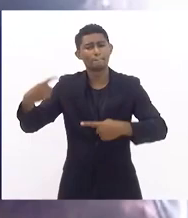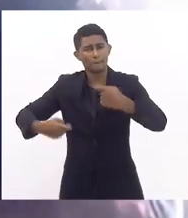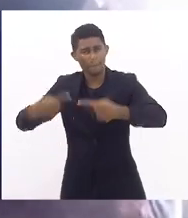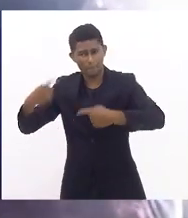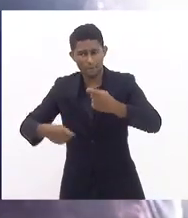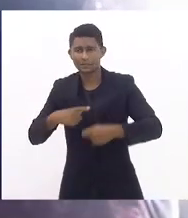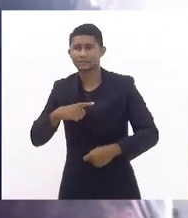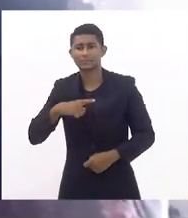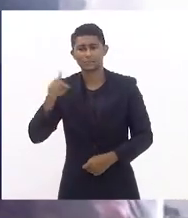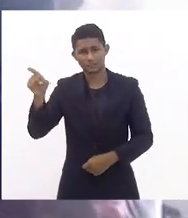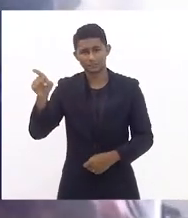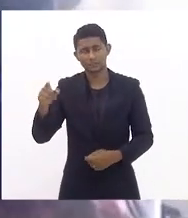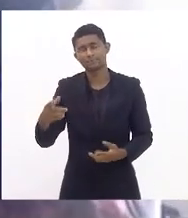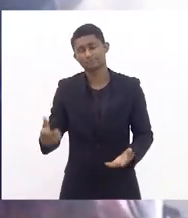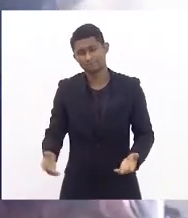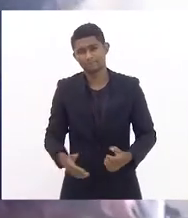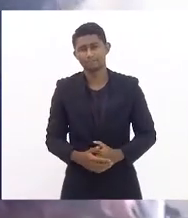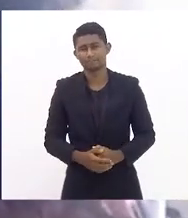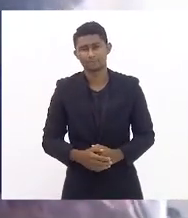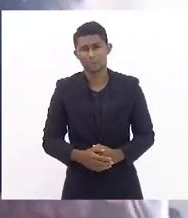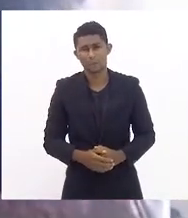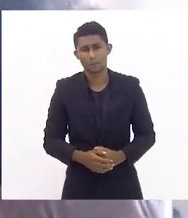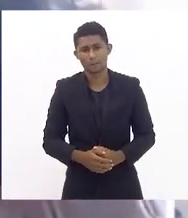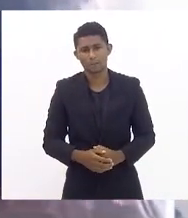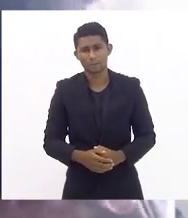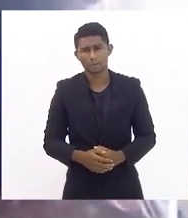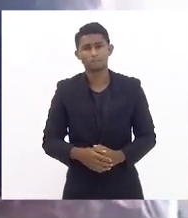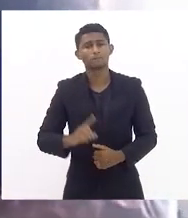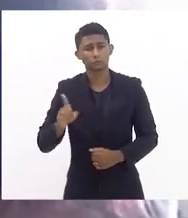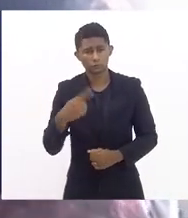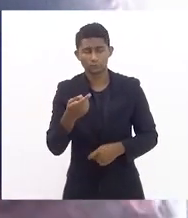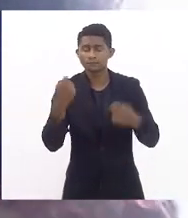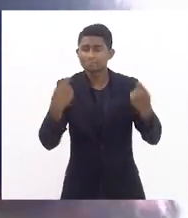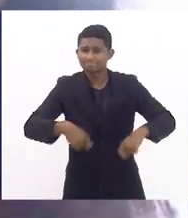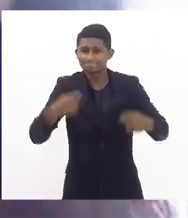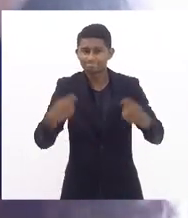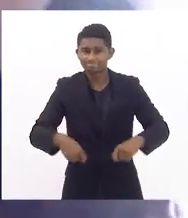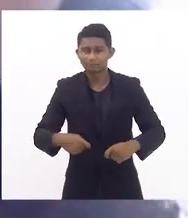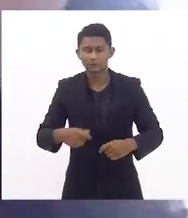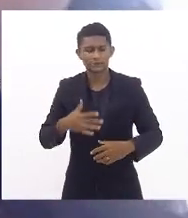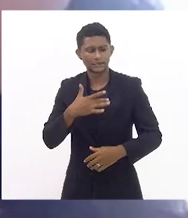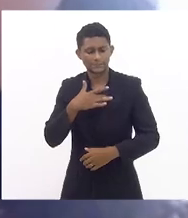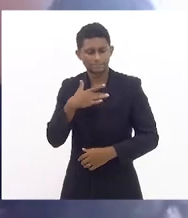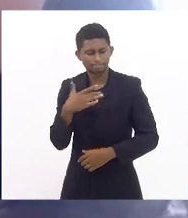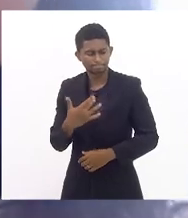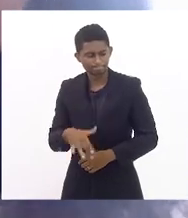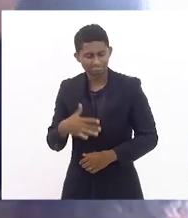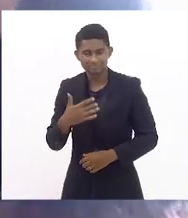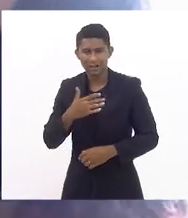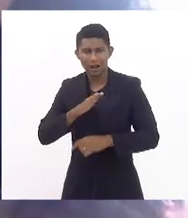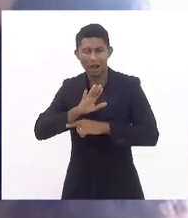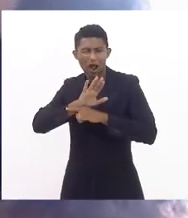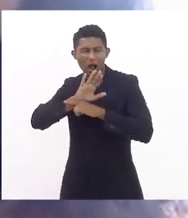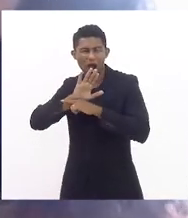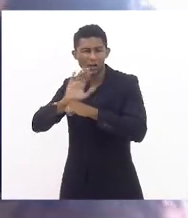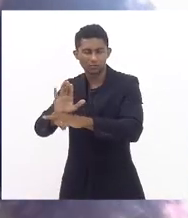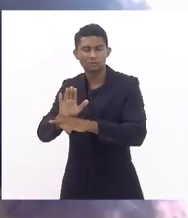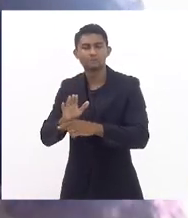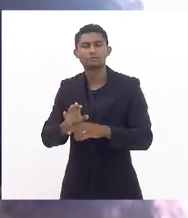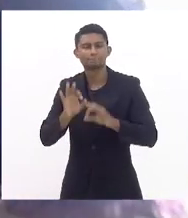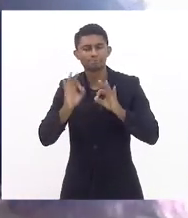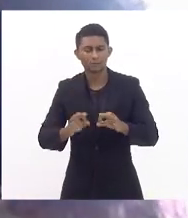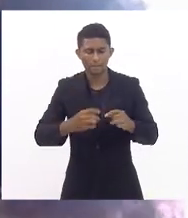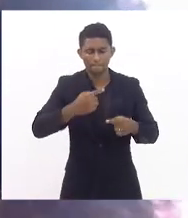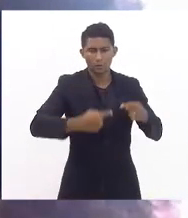há muito, né, o que nós nos solidarizarmos e construir de política pública para garantir esse